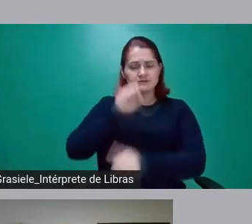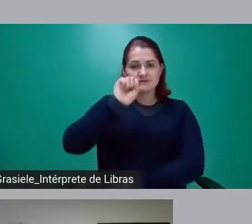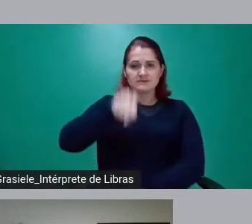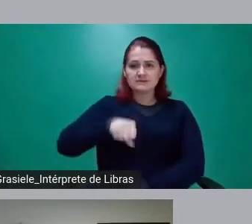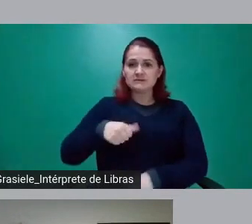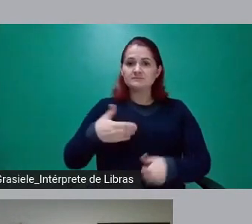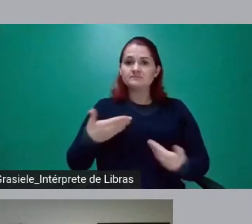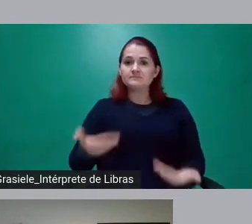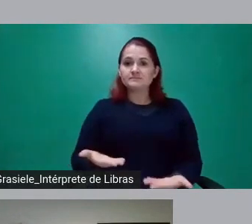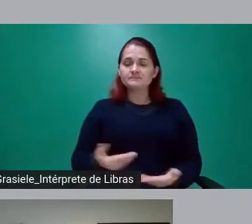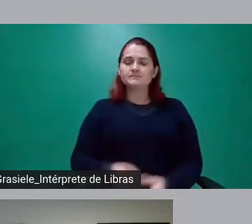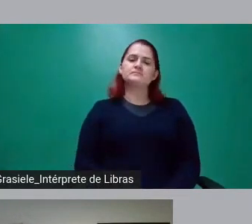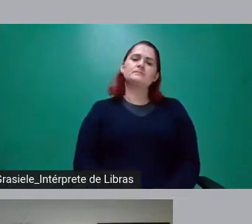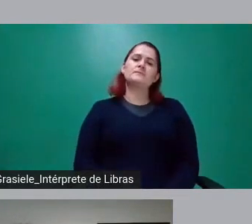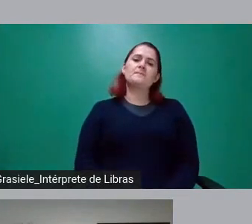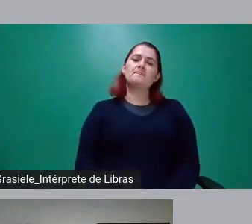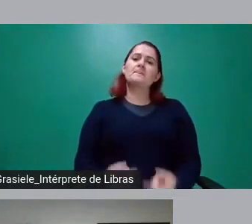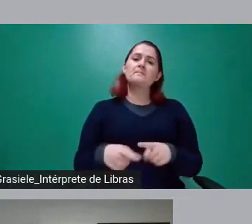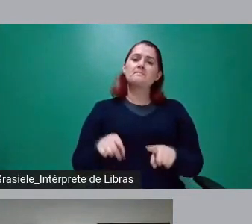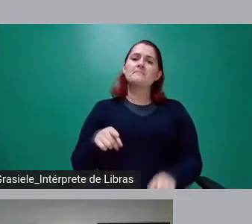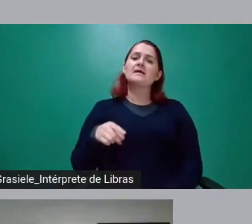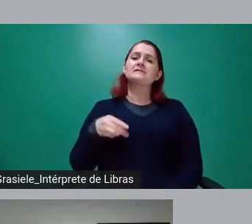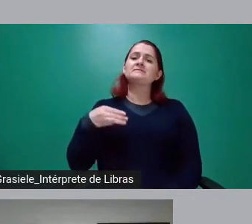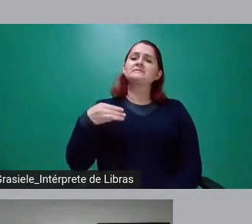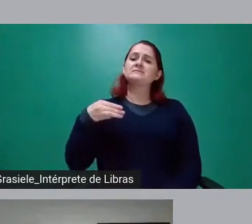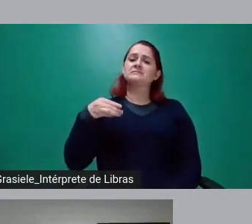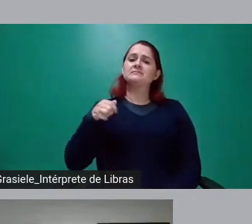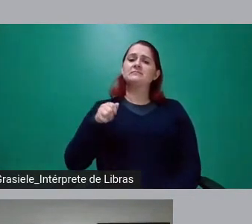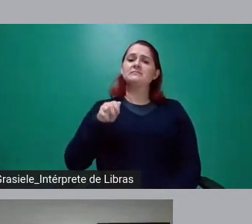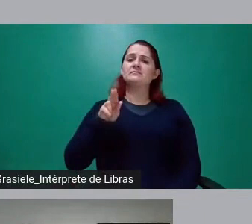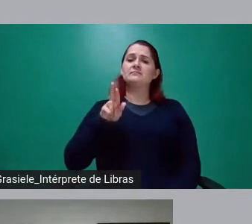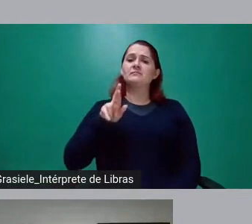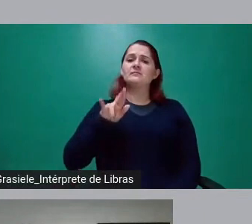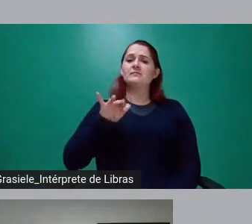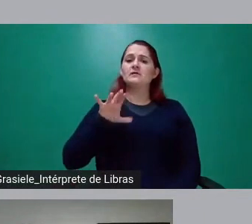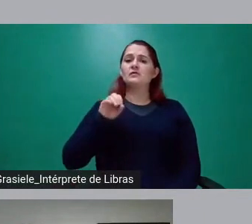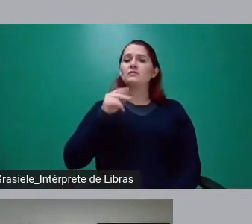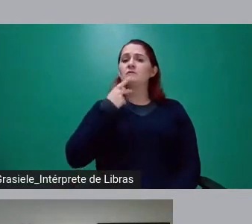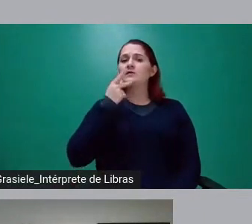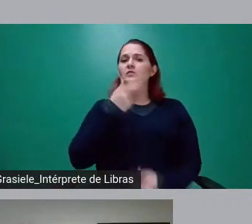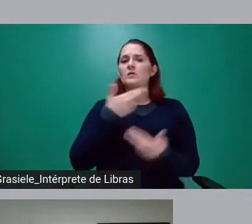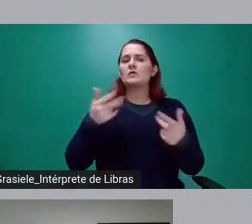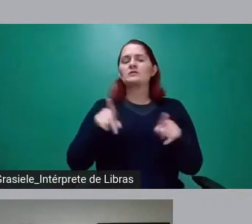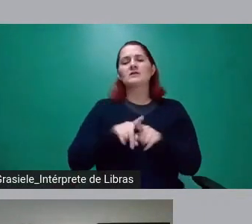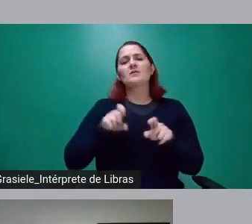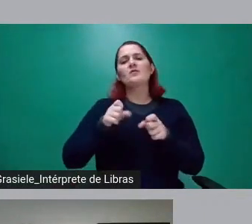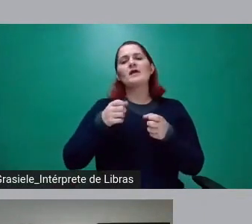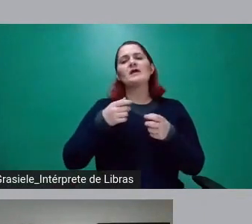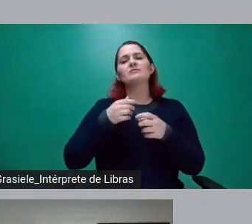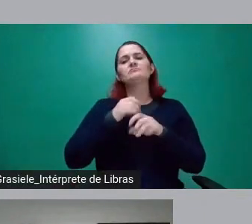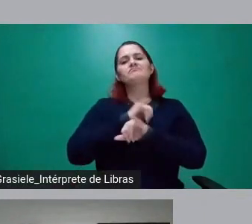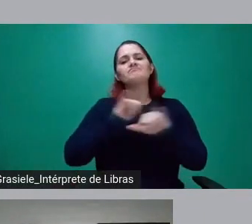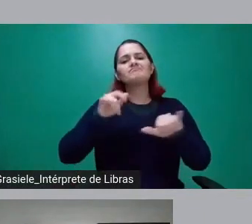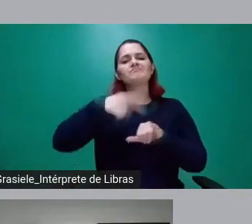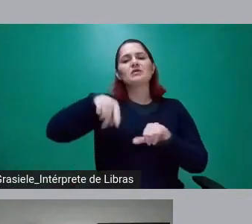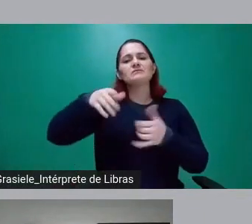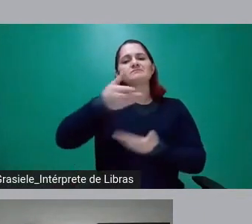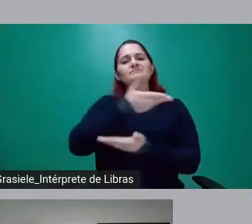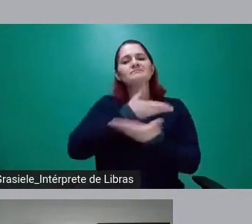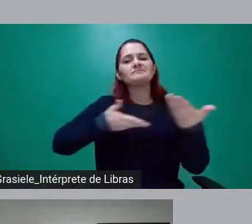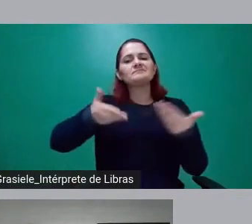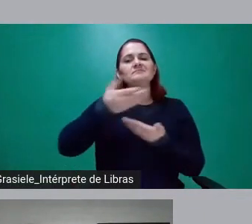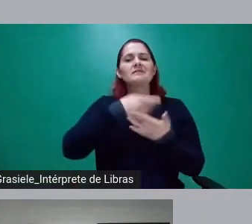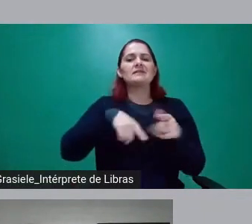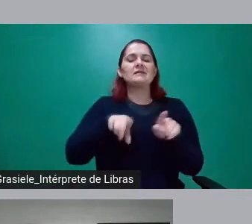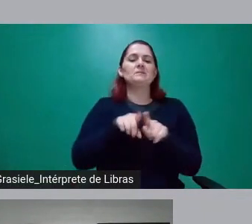Mas ele diz uma coisa, professor Maria Lúcia, que eu gostaria de compartilhar com você. Para que se tenha efetividade